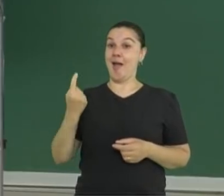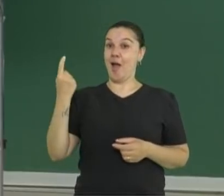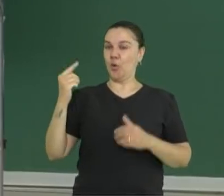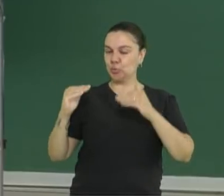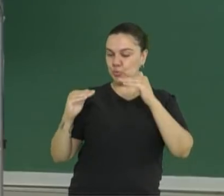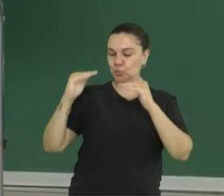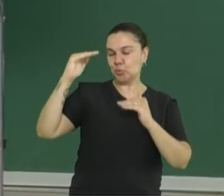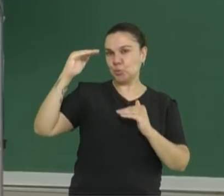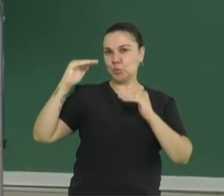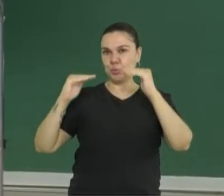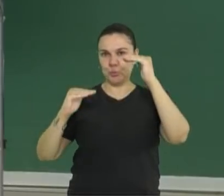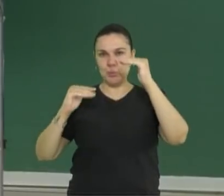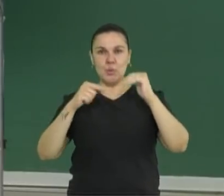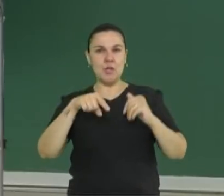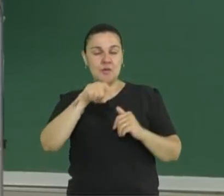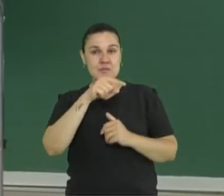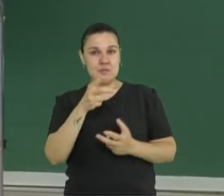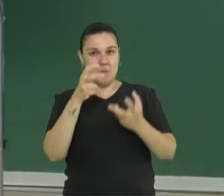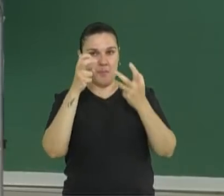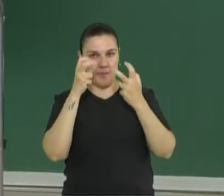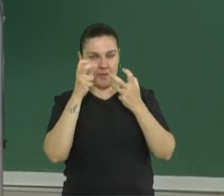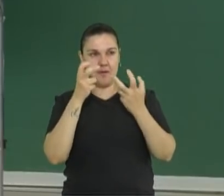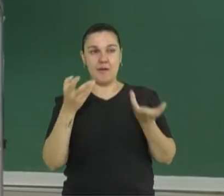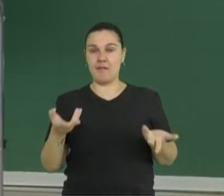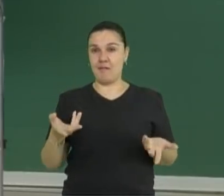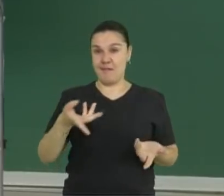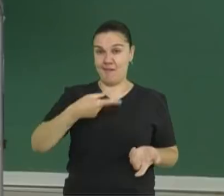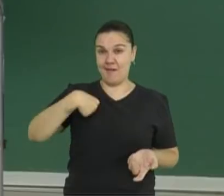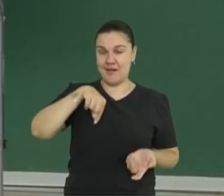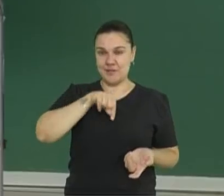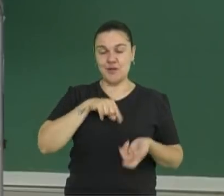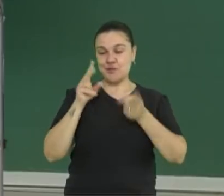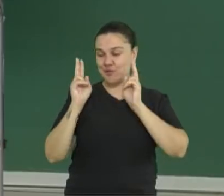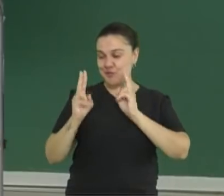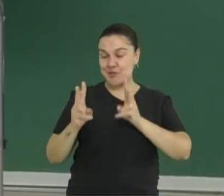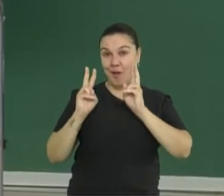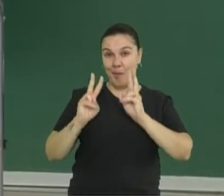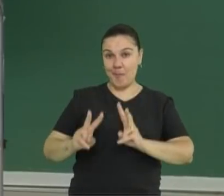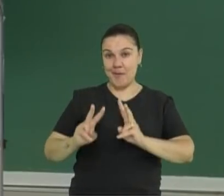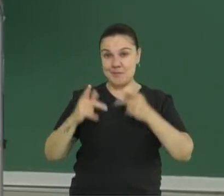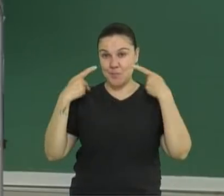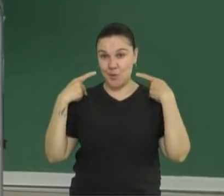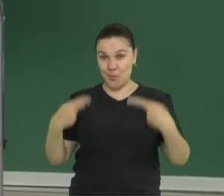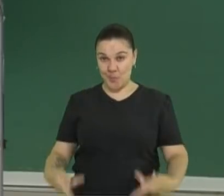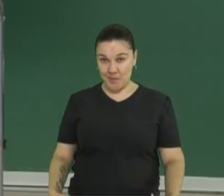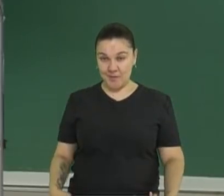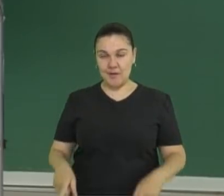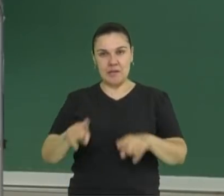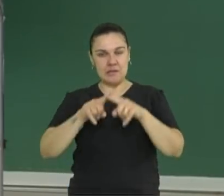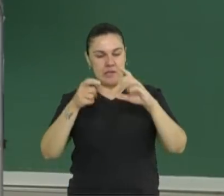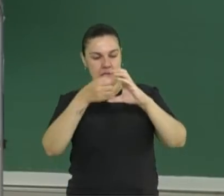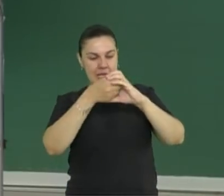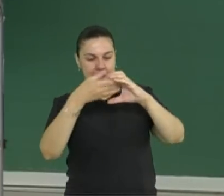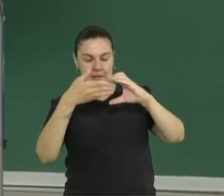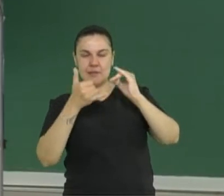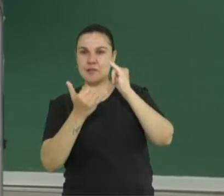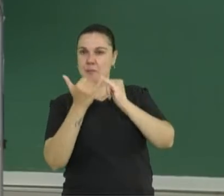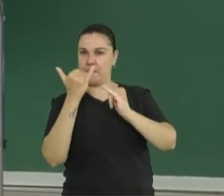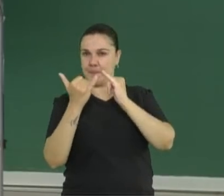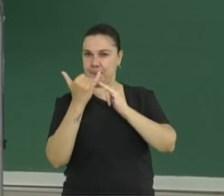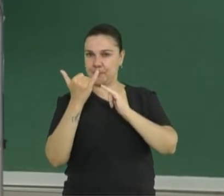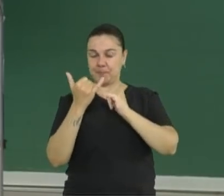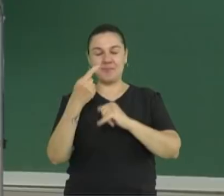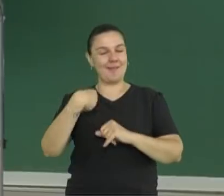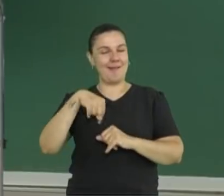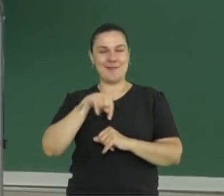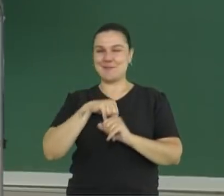Então, percebam que mesmo a gente sendo da mesma espécie e termos características semelhantes,